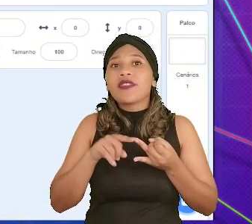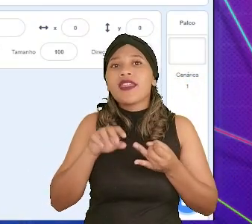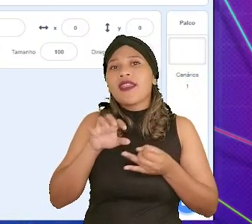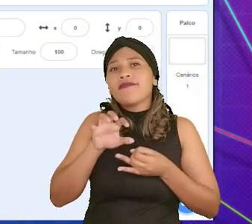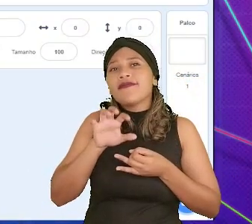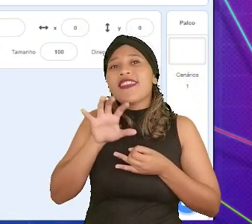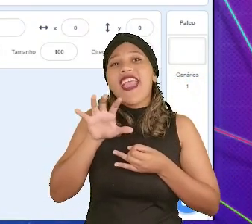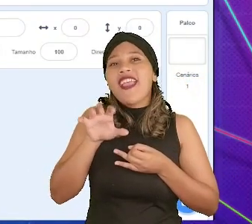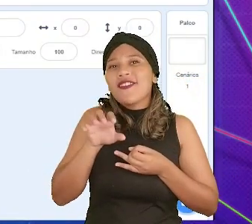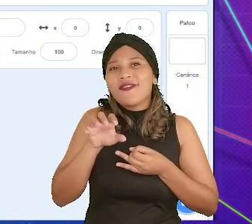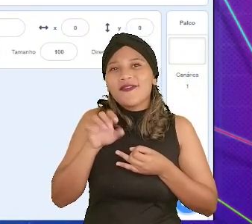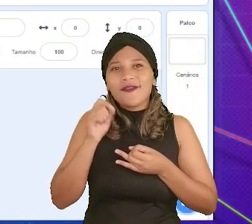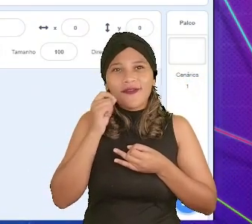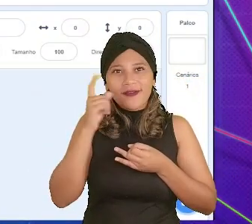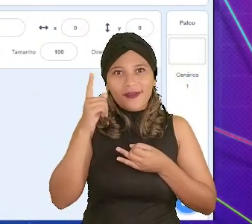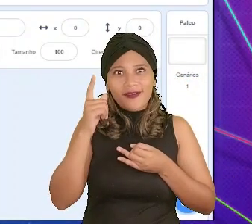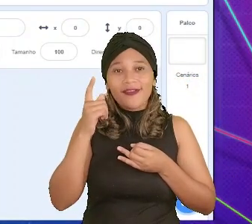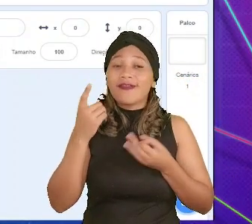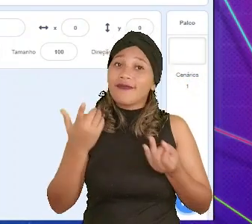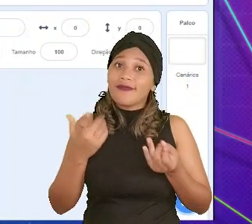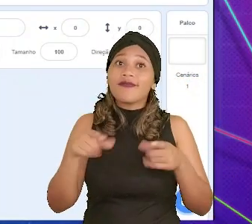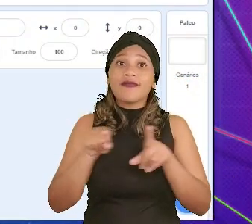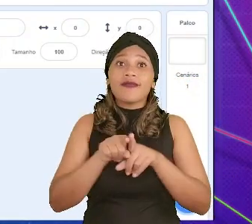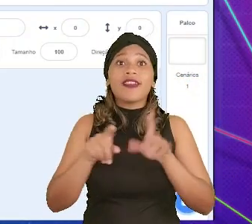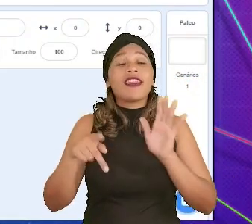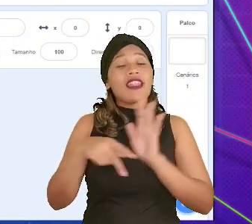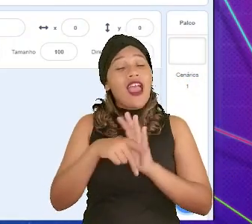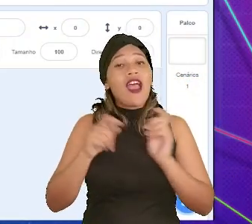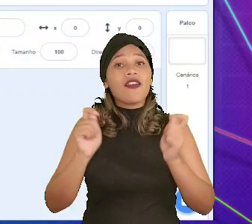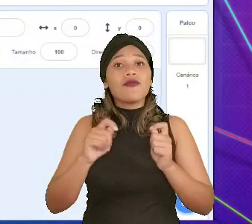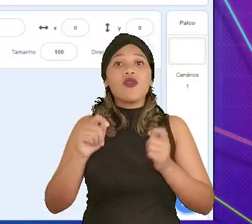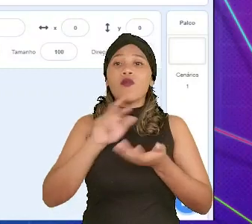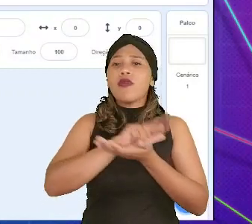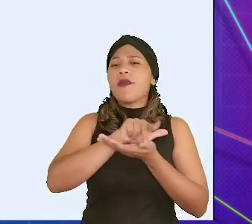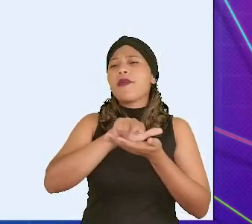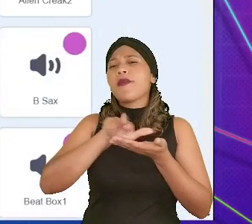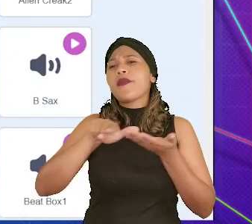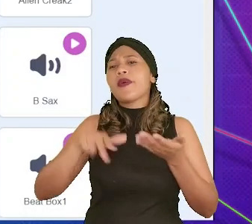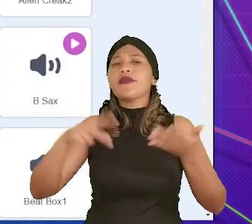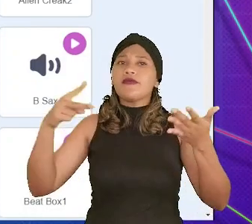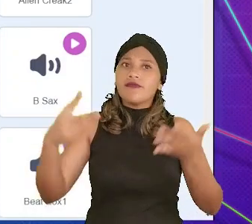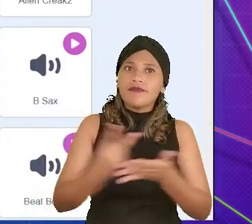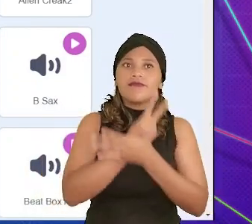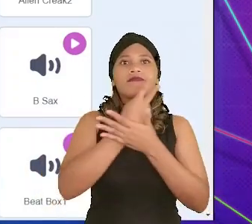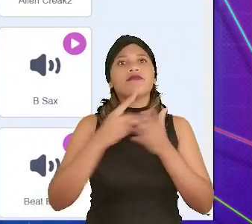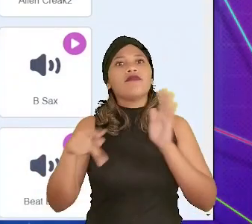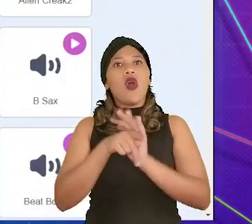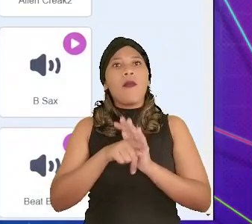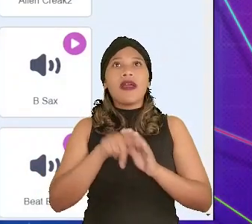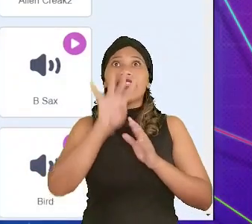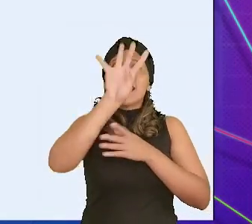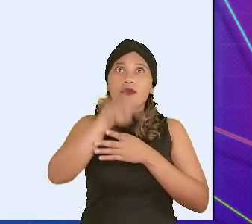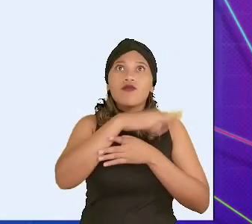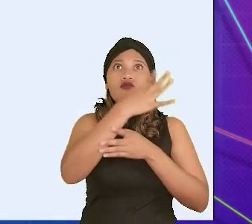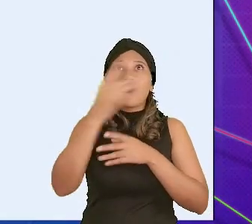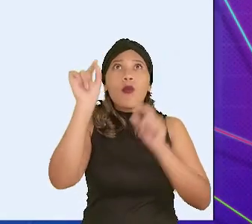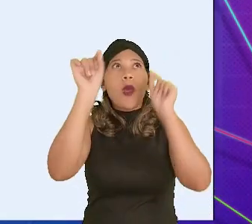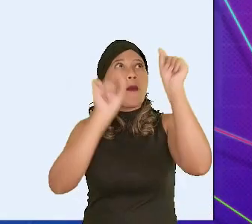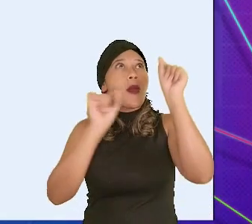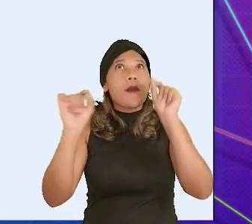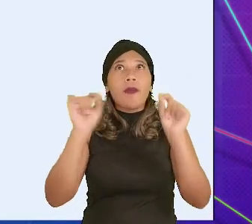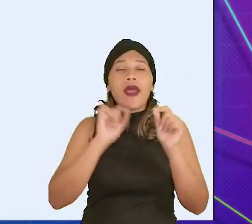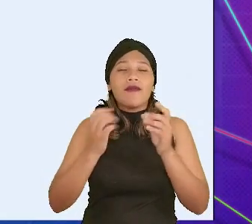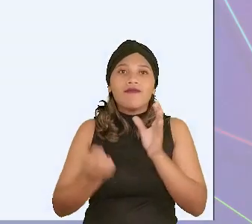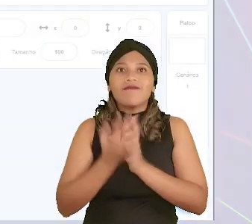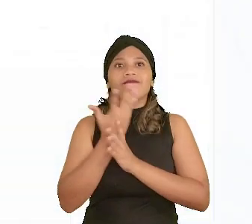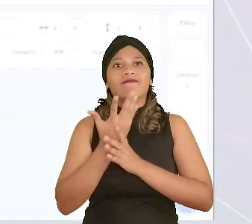de um miado de um gatinho. Dessa forma, podemos gerar uma série de situações a partir das configurações de cena